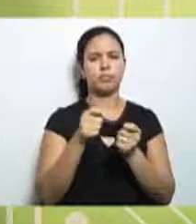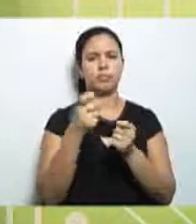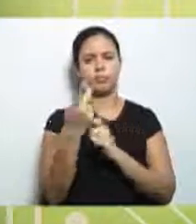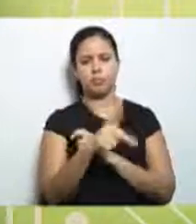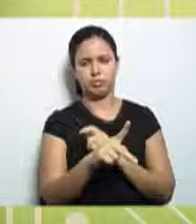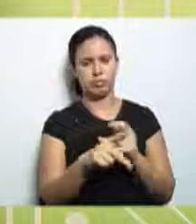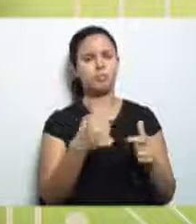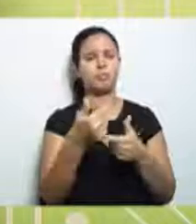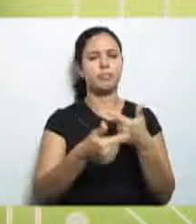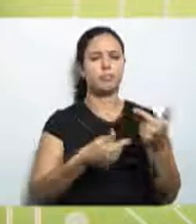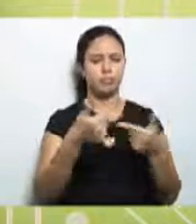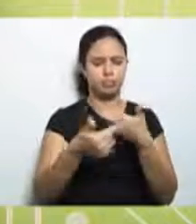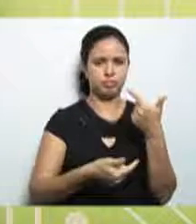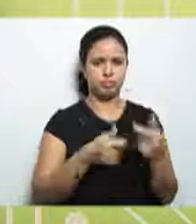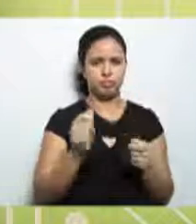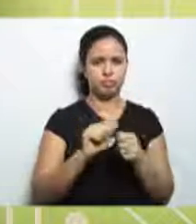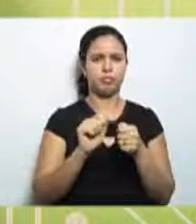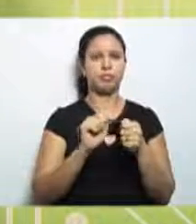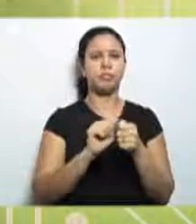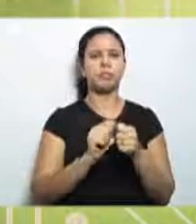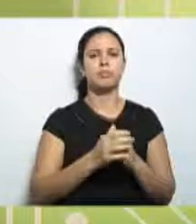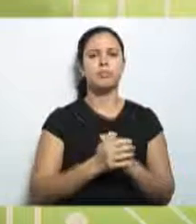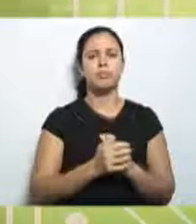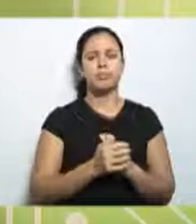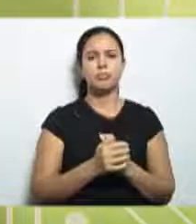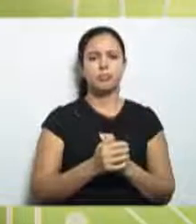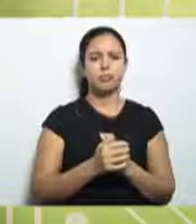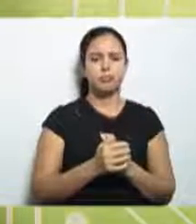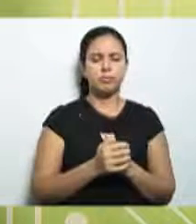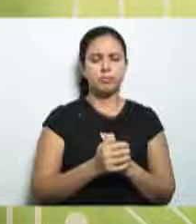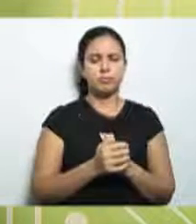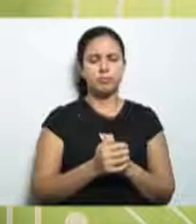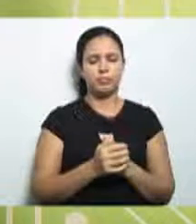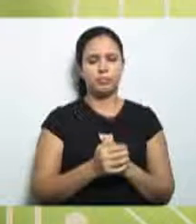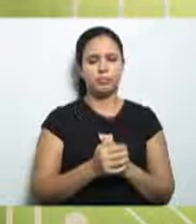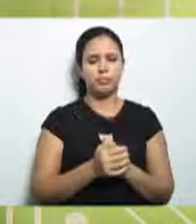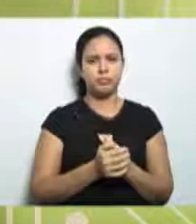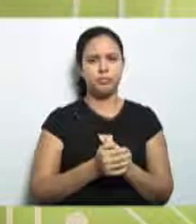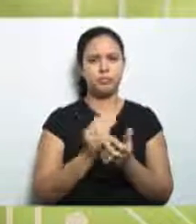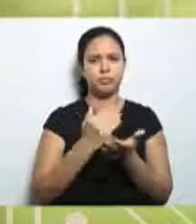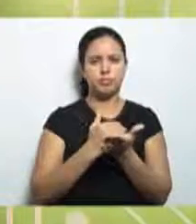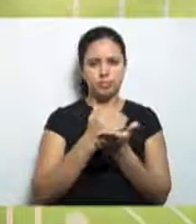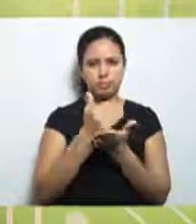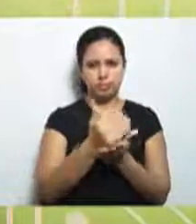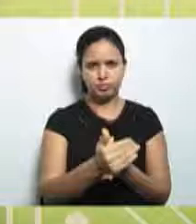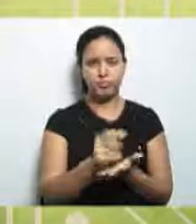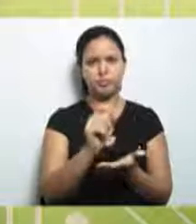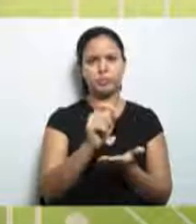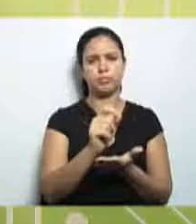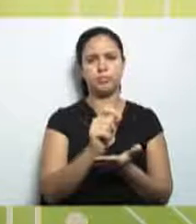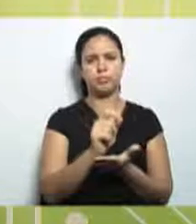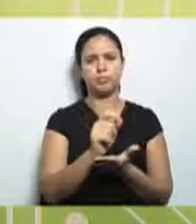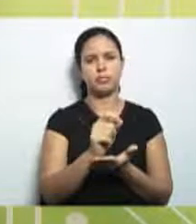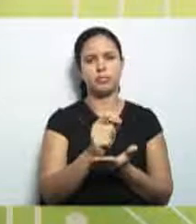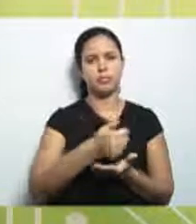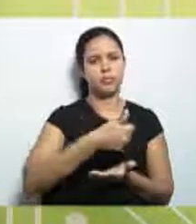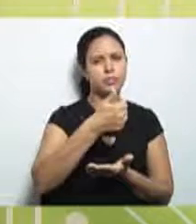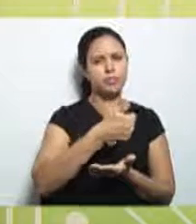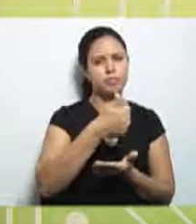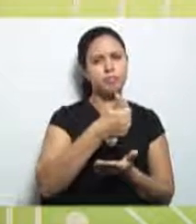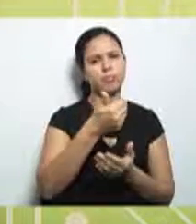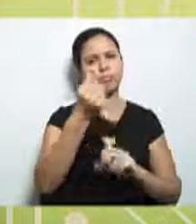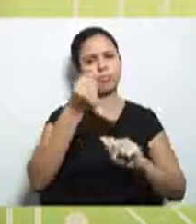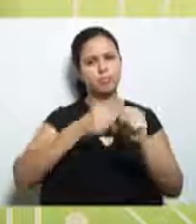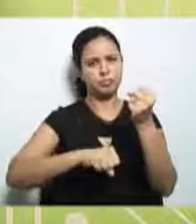produção. Quando a nascente burguesia começa a implantar as primeiras